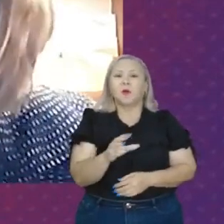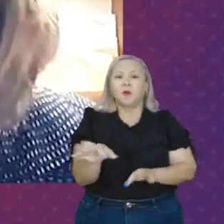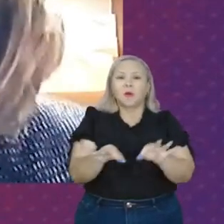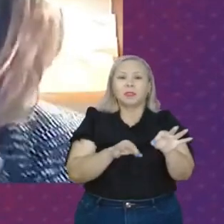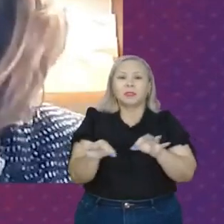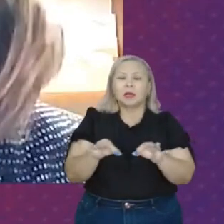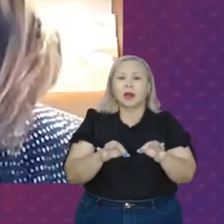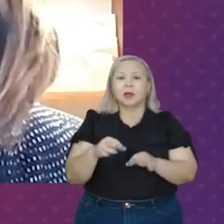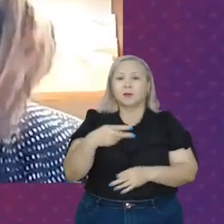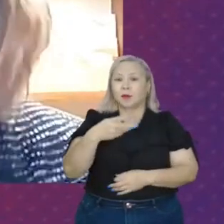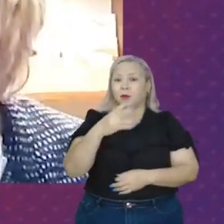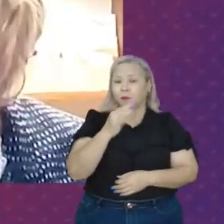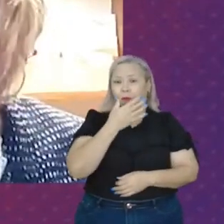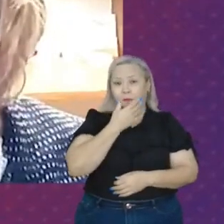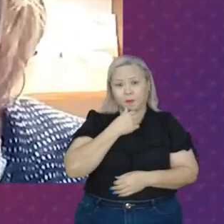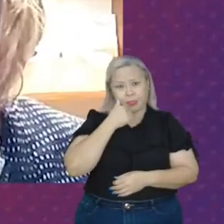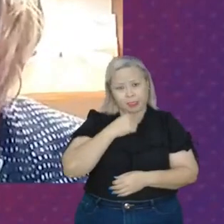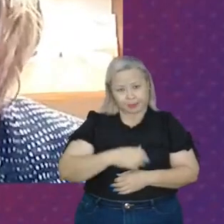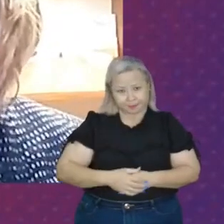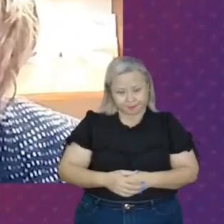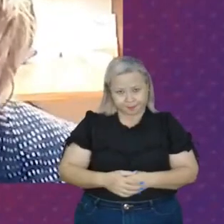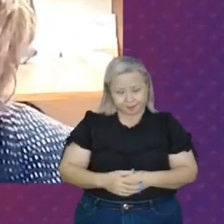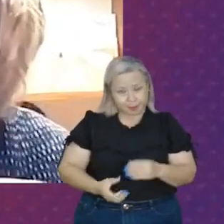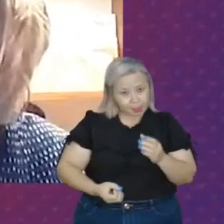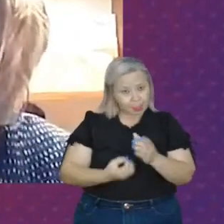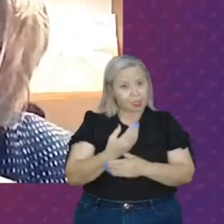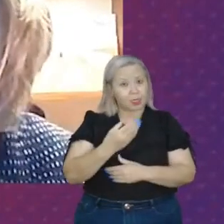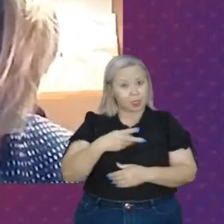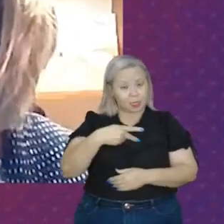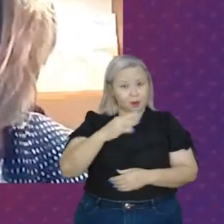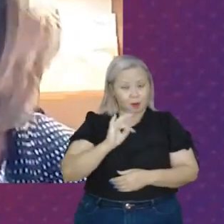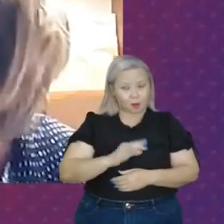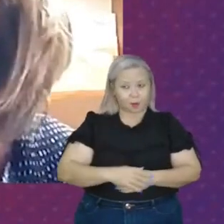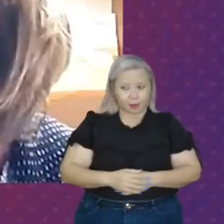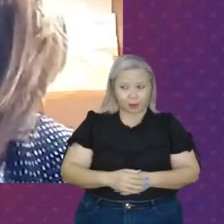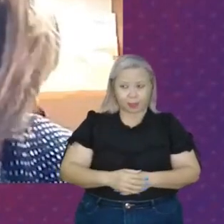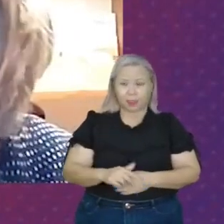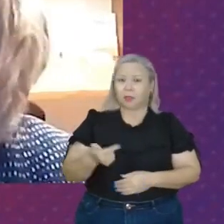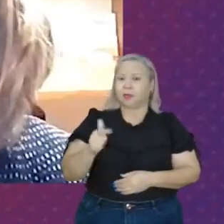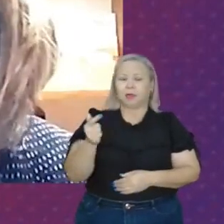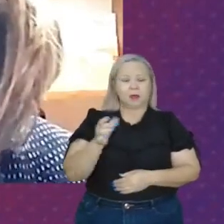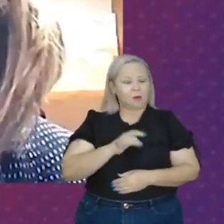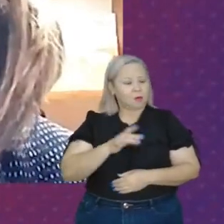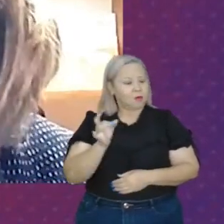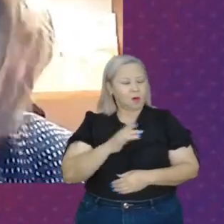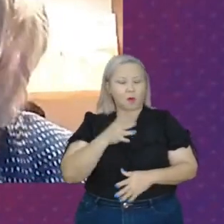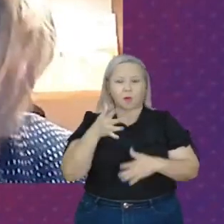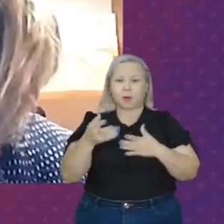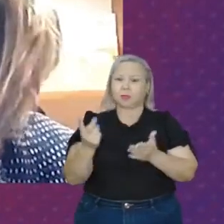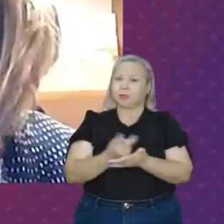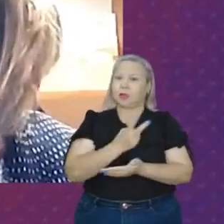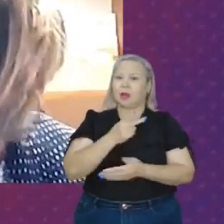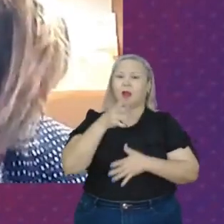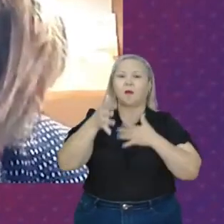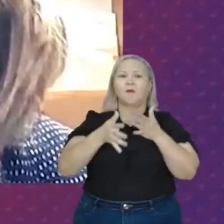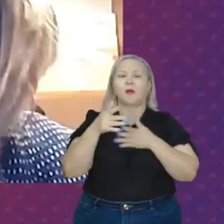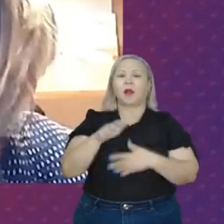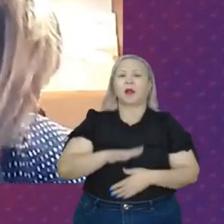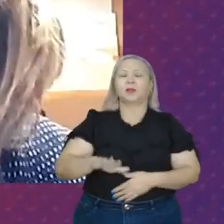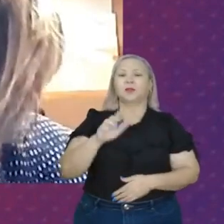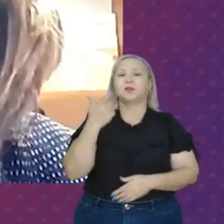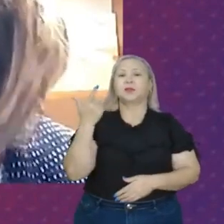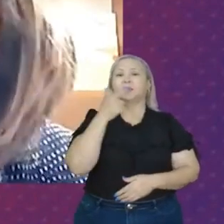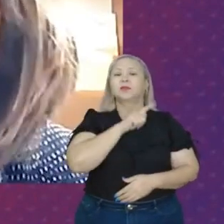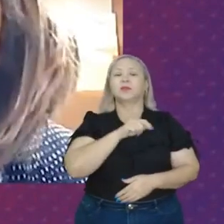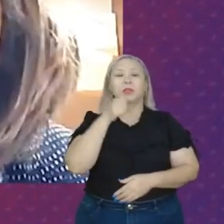próprio Partido das Trabalhadoras e dos Trabalhadores. Então, eu não tenho medo de errar. ao dizer que todas as conquistas que